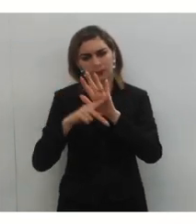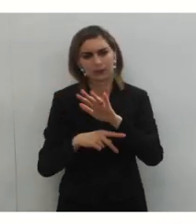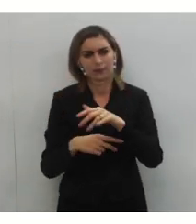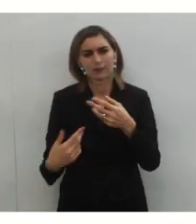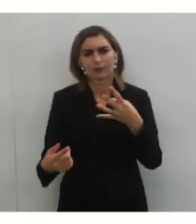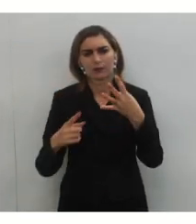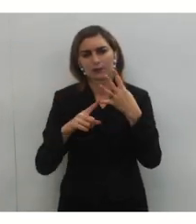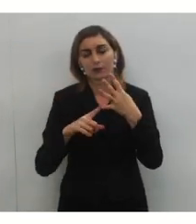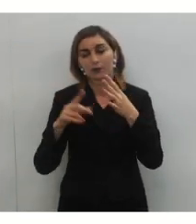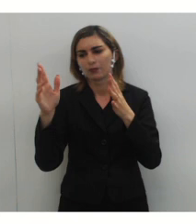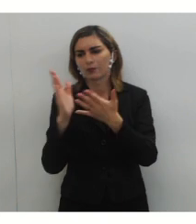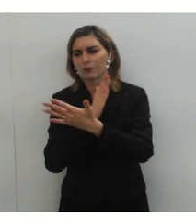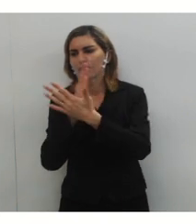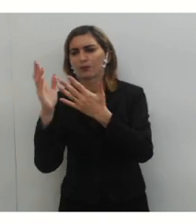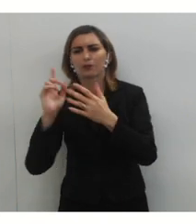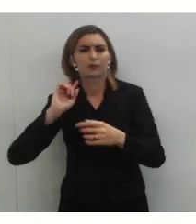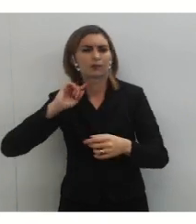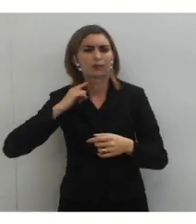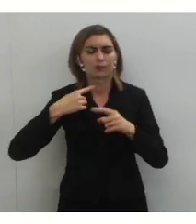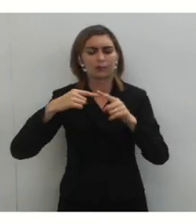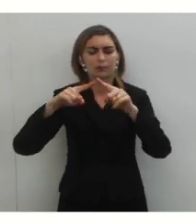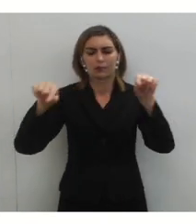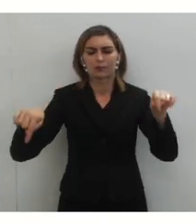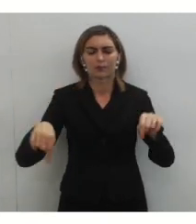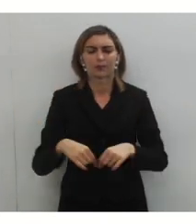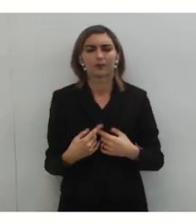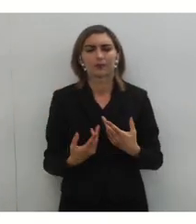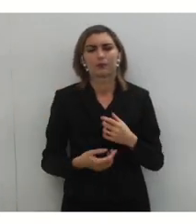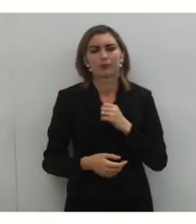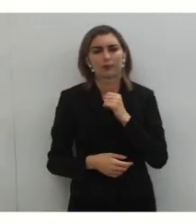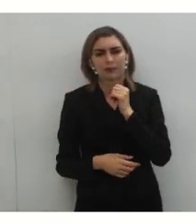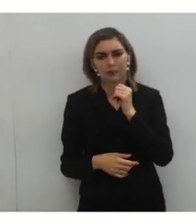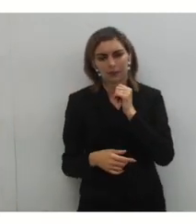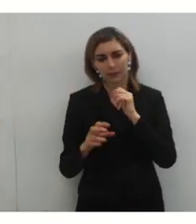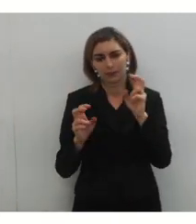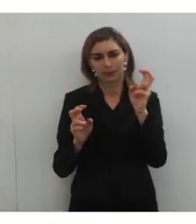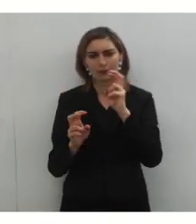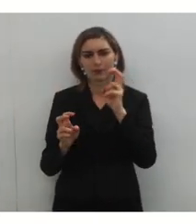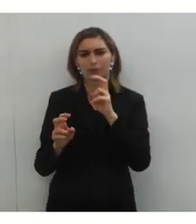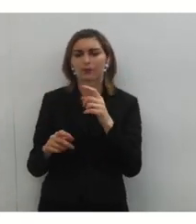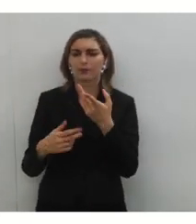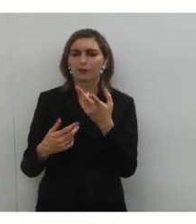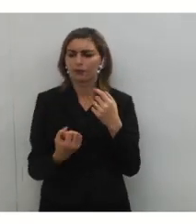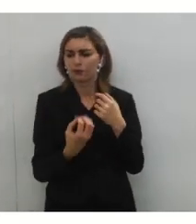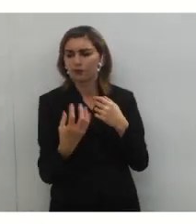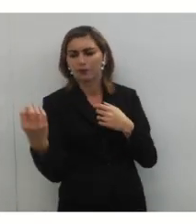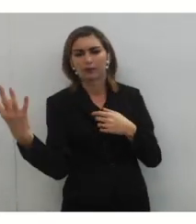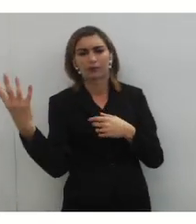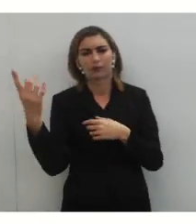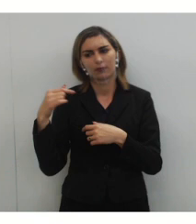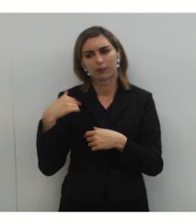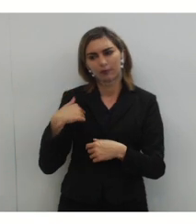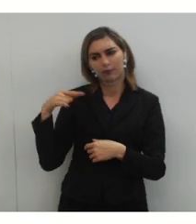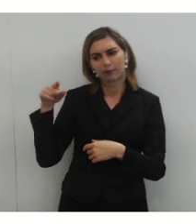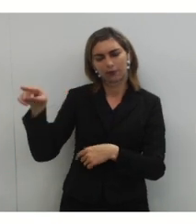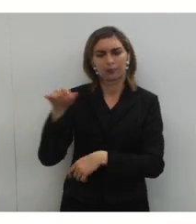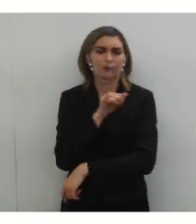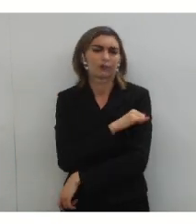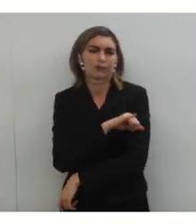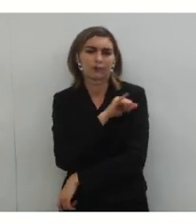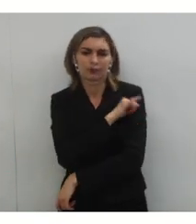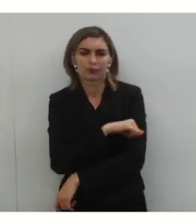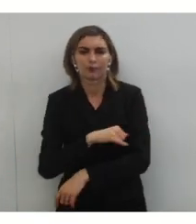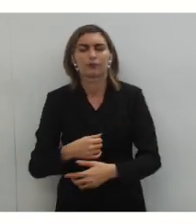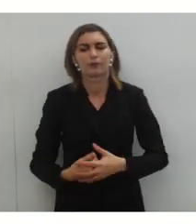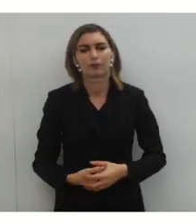é alguém sujou a sala. A quinta oração é viajamos ele e eu para o Rio de